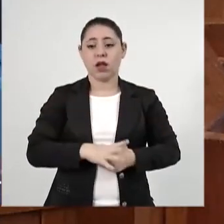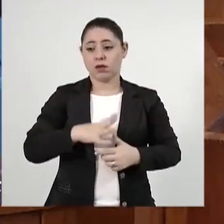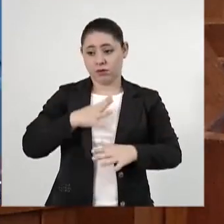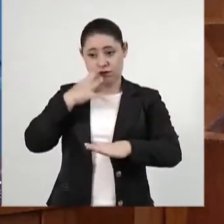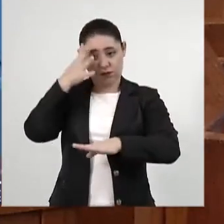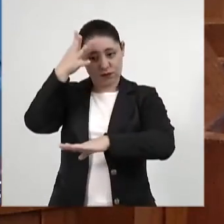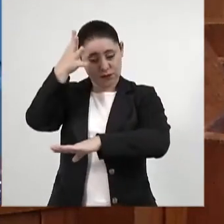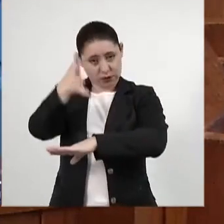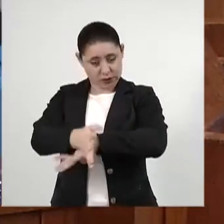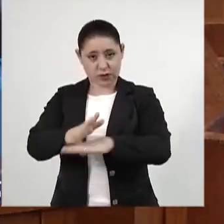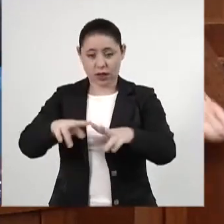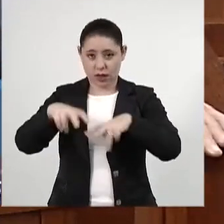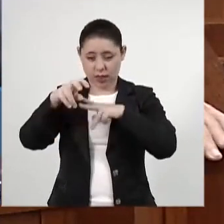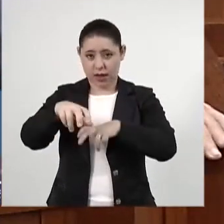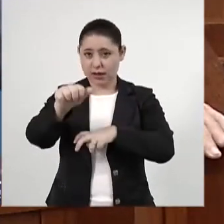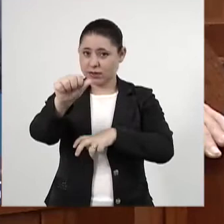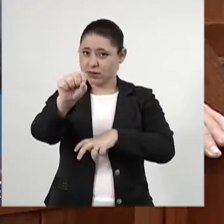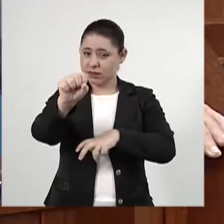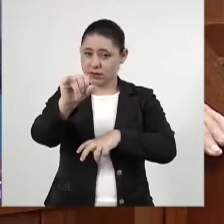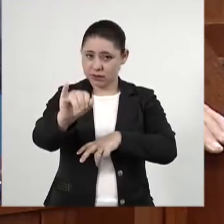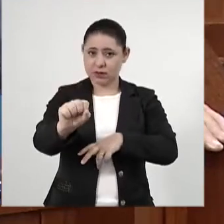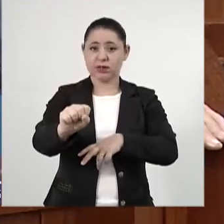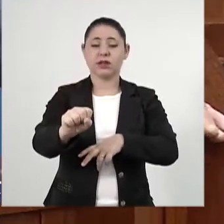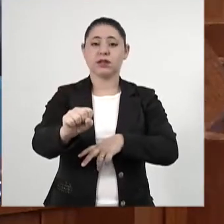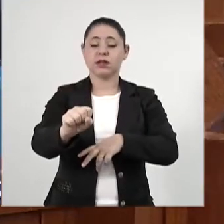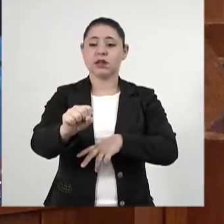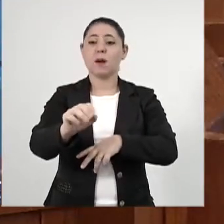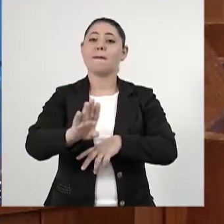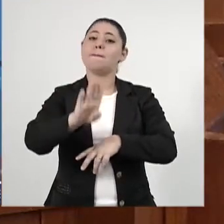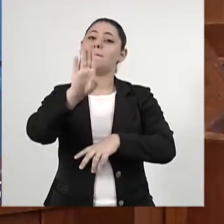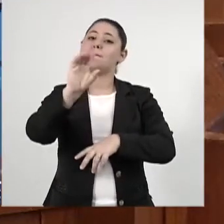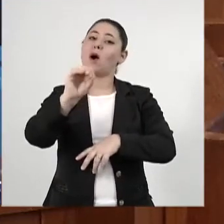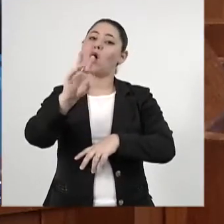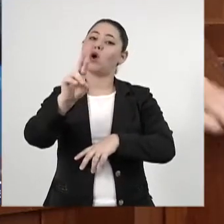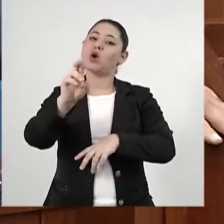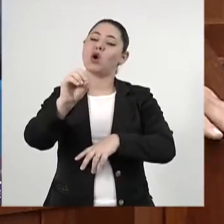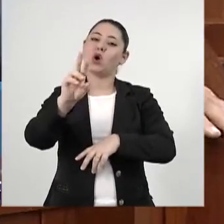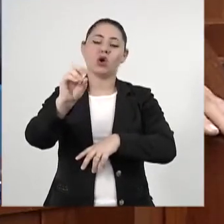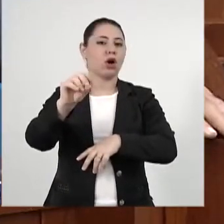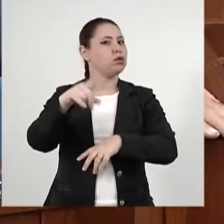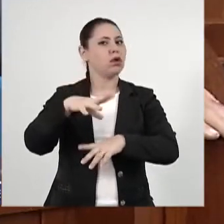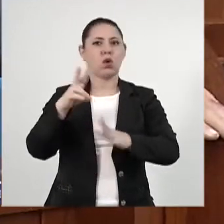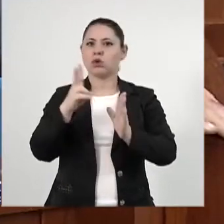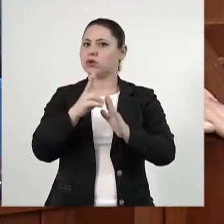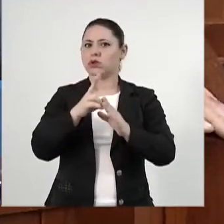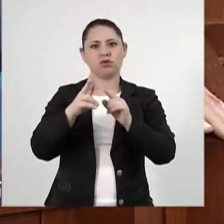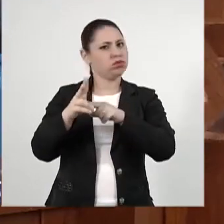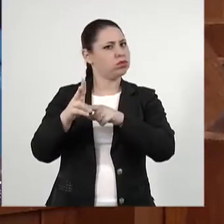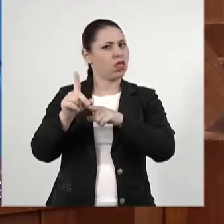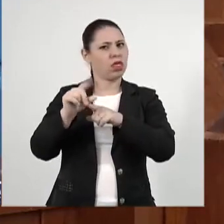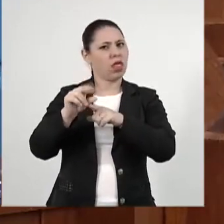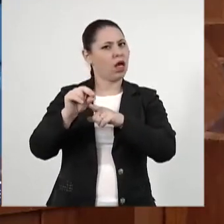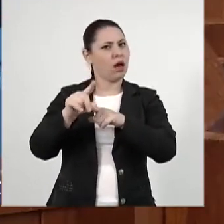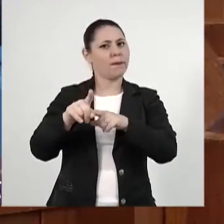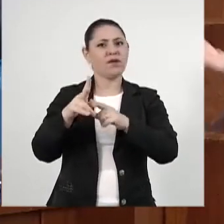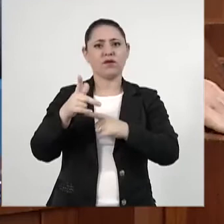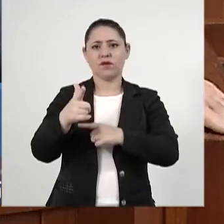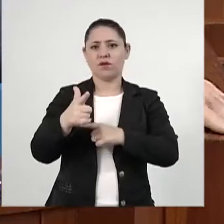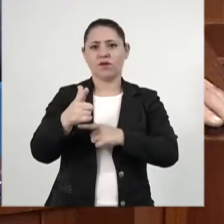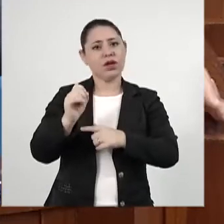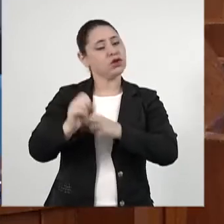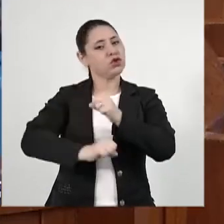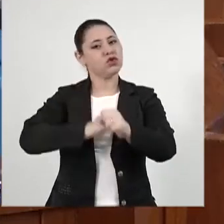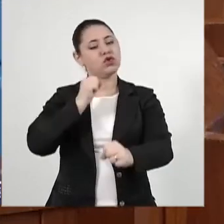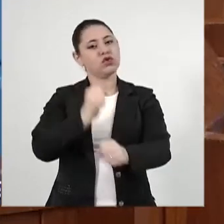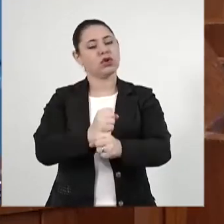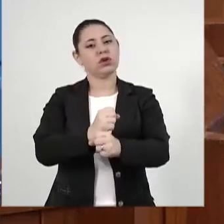Jacinto, saíram da Bororó, que nem índios são. Família Verão nem índio é. Está lá 20 anos